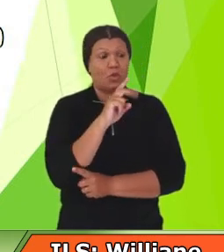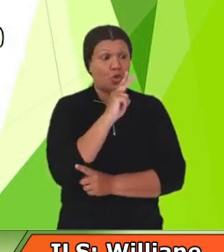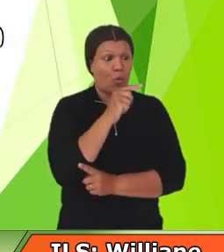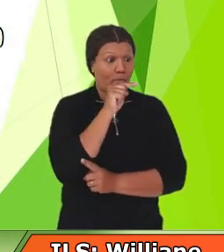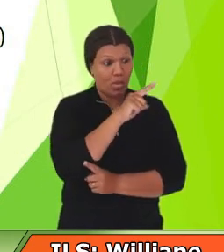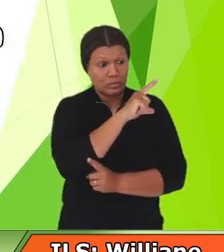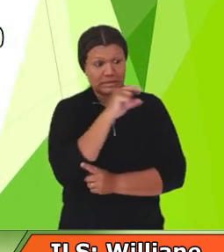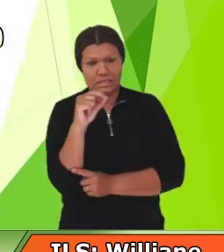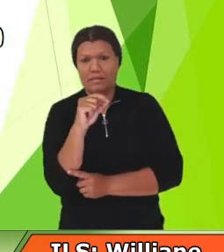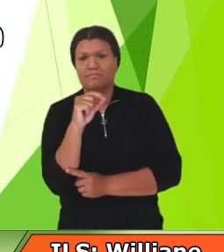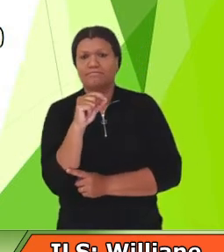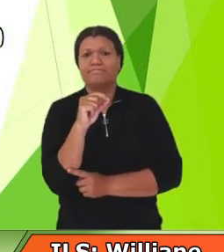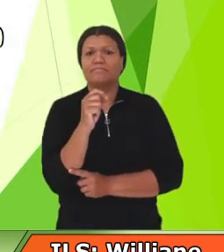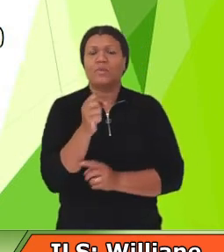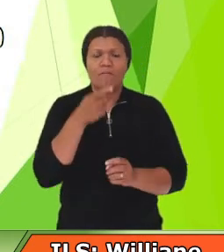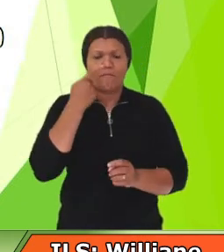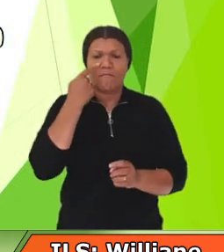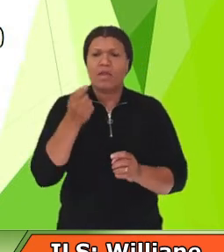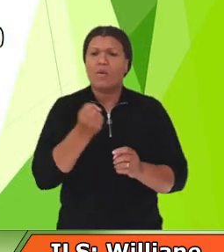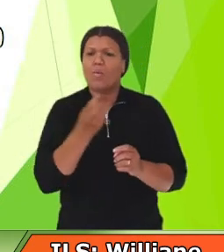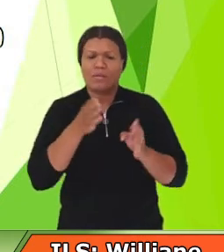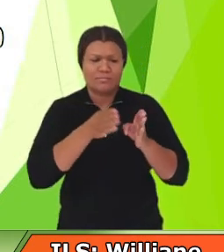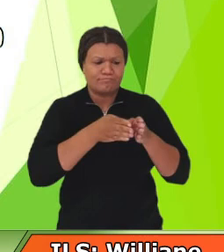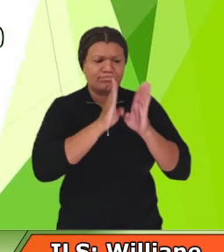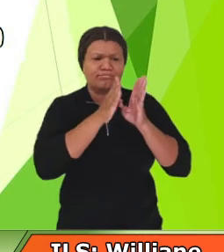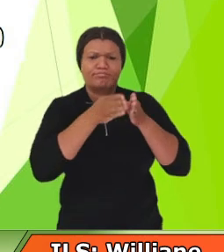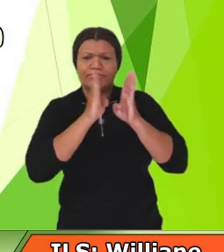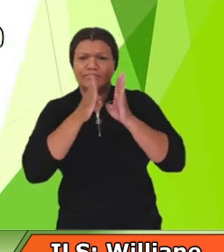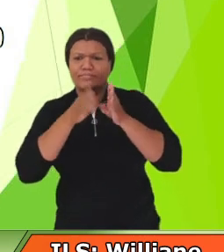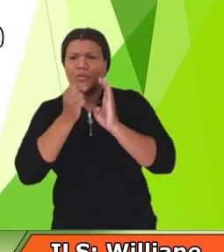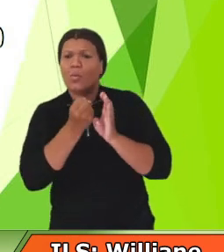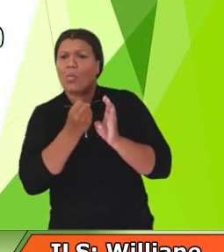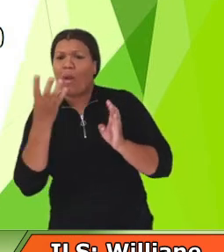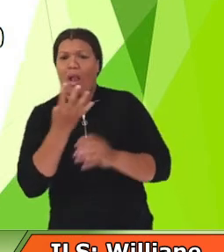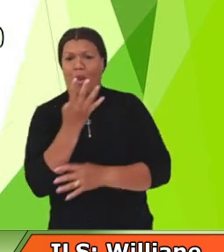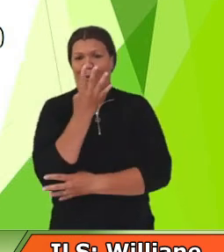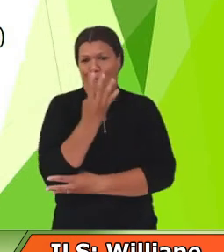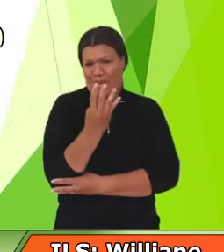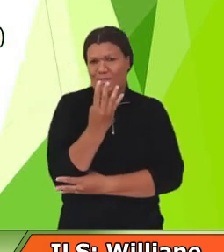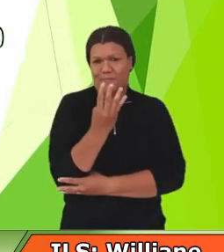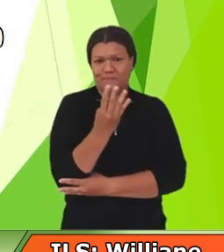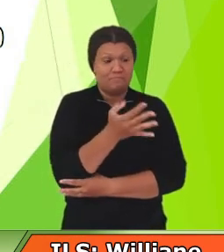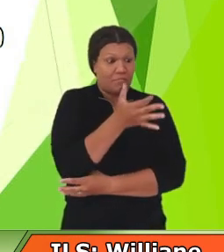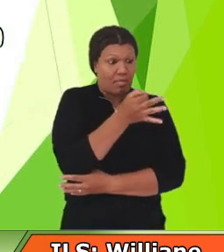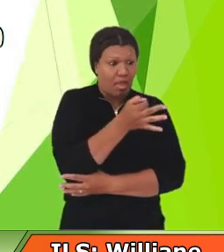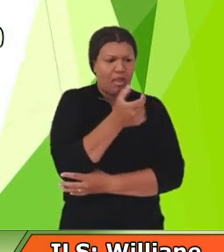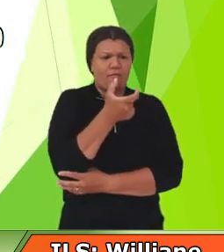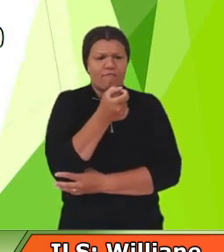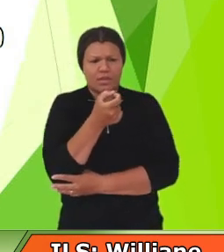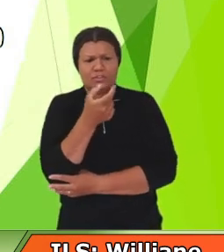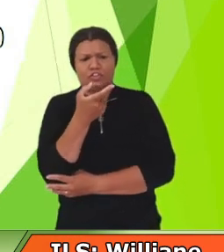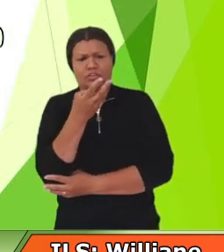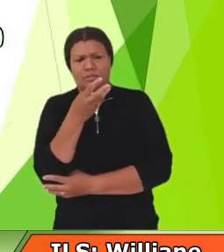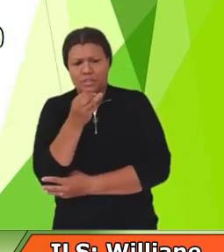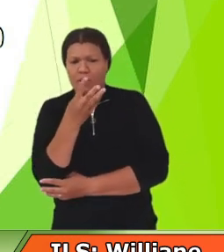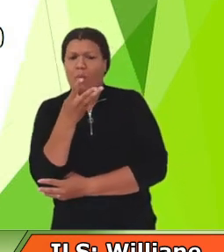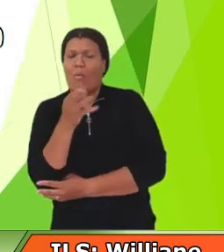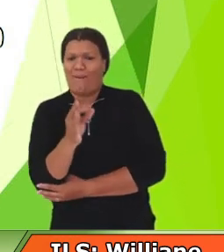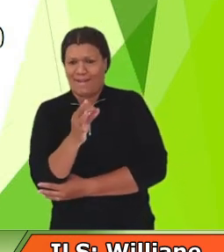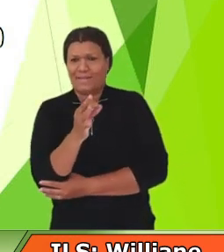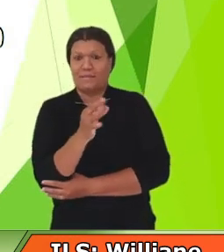2.100. A quantidade de barrinhas que eu tenho são 4, então 10, 20, 30,